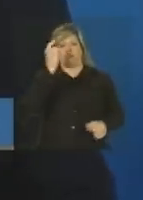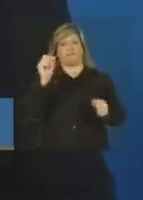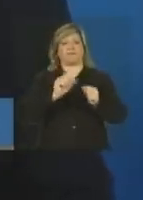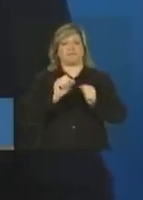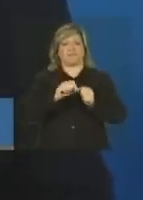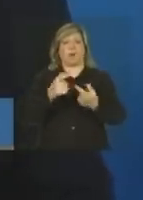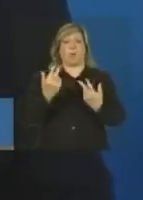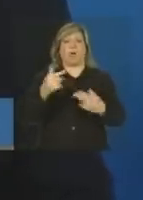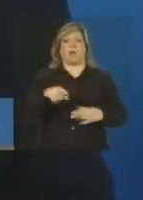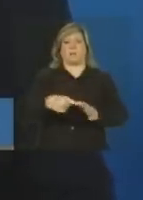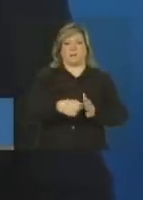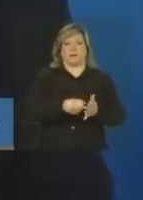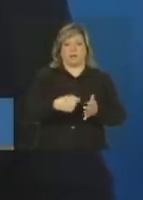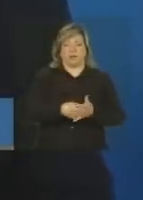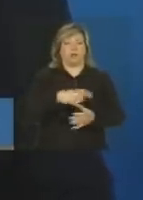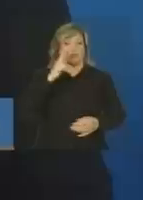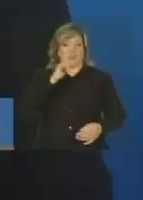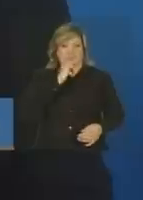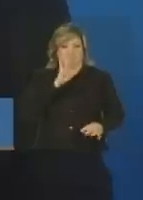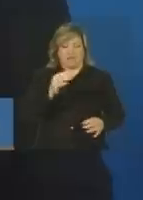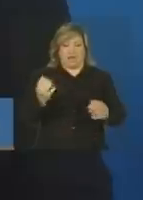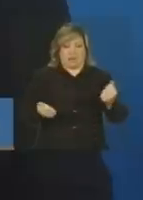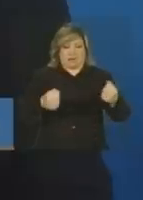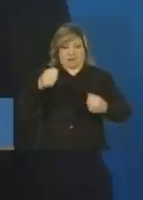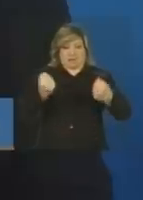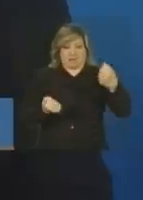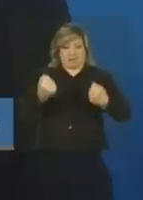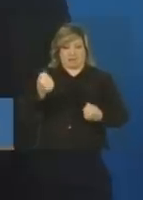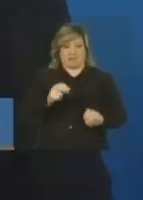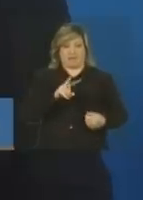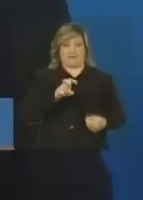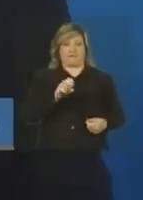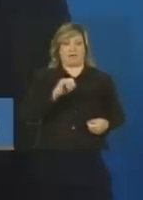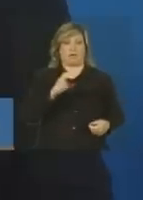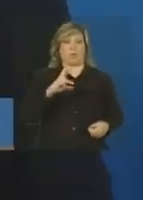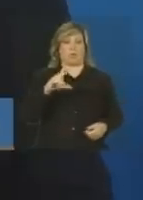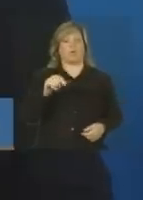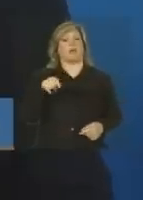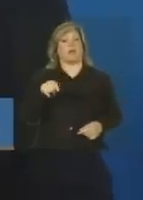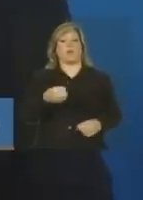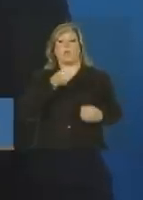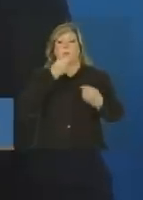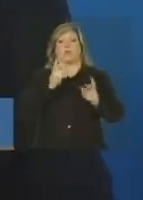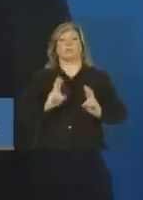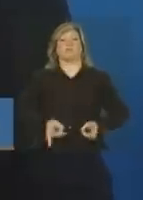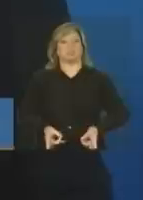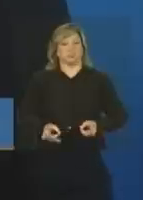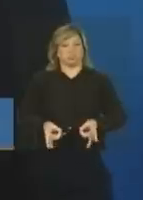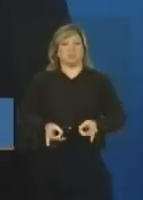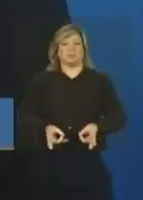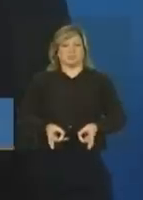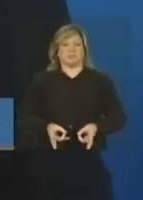do veículo, por exemplo. O veículo é um bem permanente que